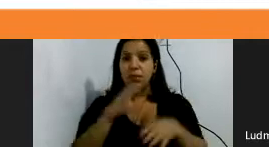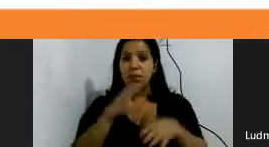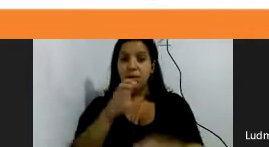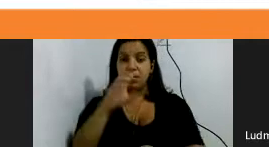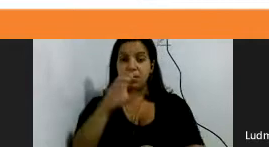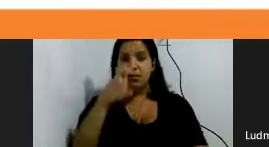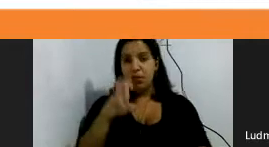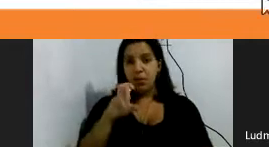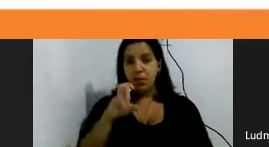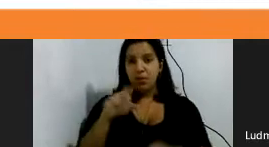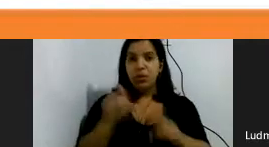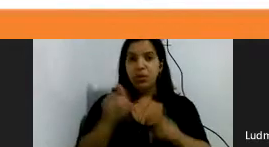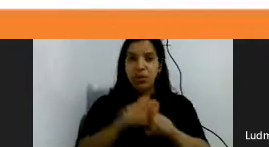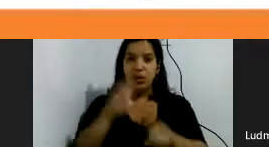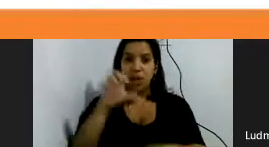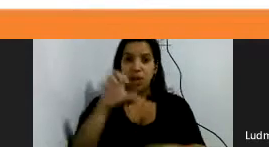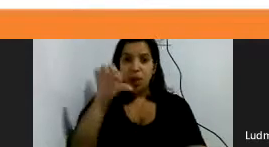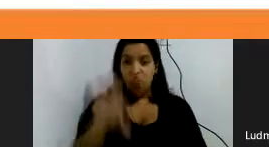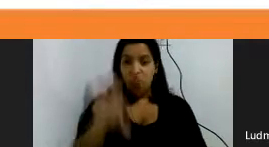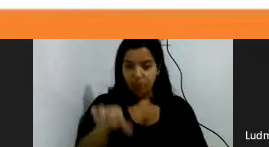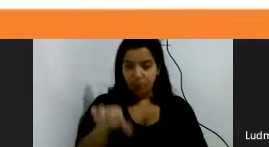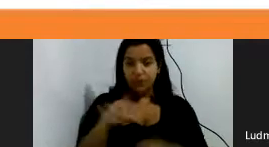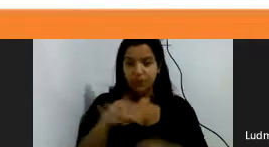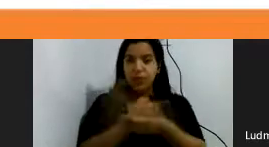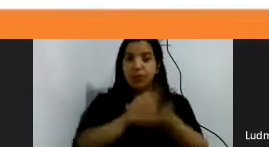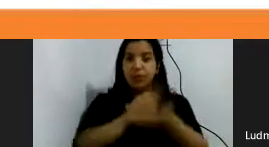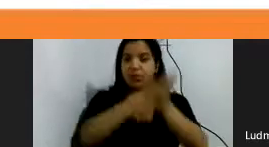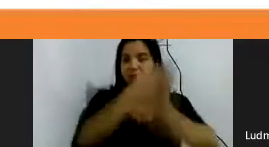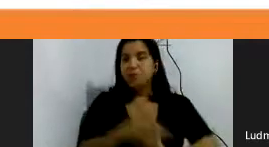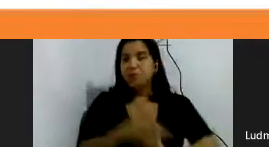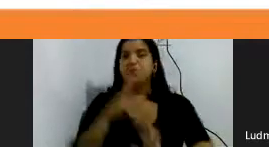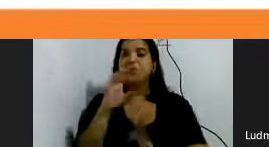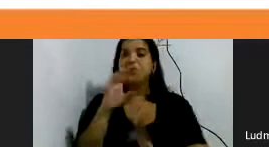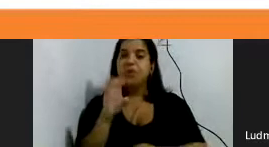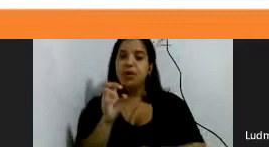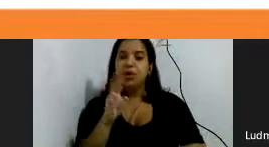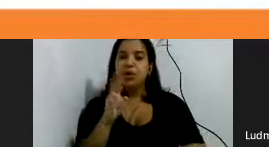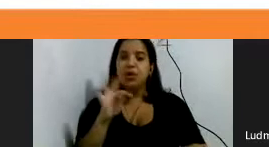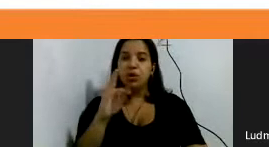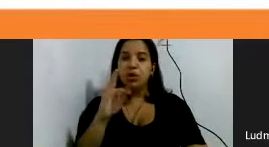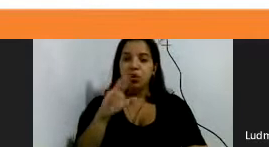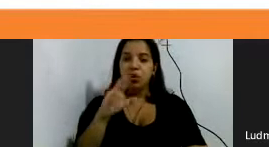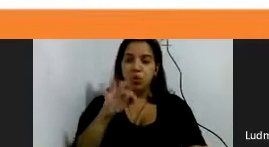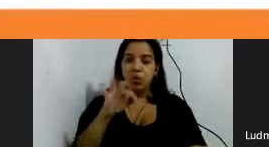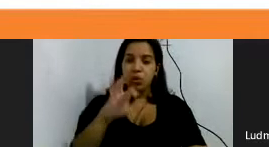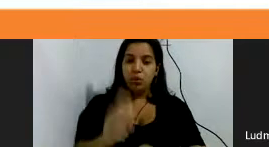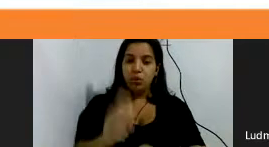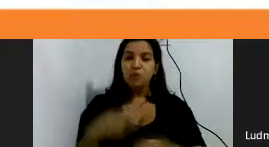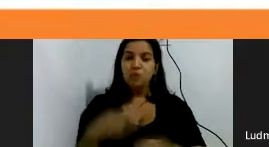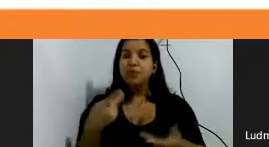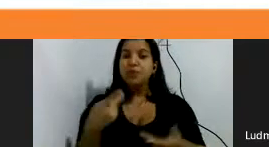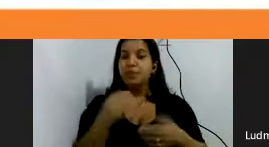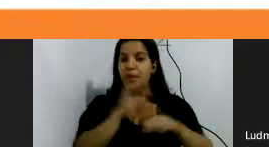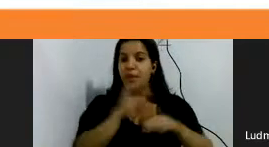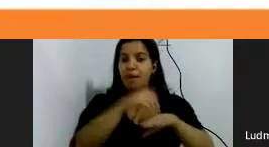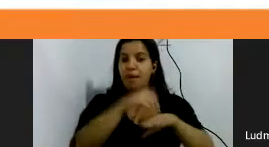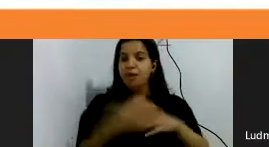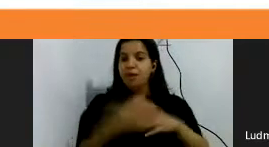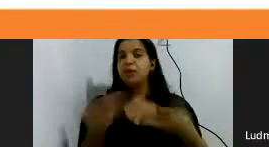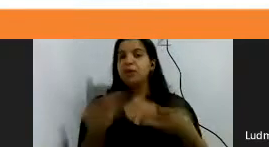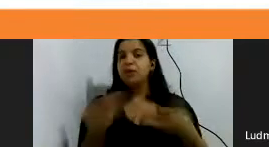quê? Uma lise do eritrócito, hemólise intravascular. A hemólise extravascular é aquela